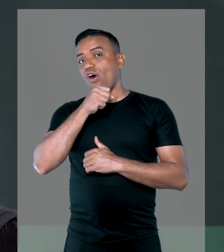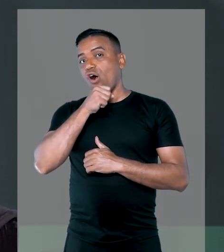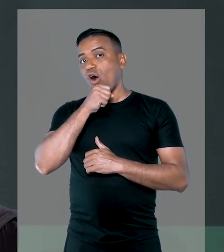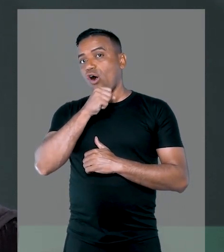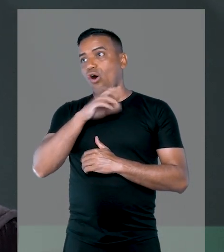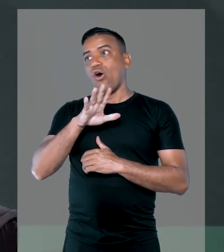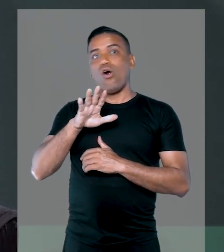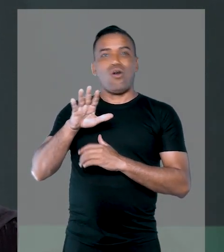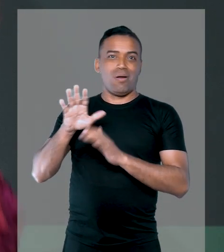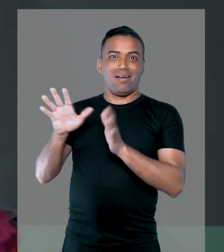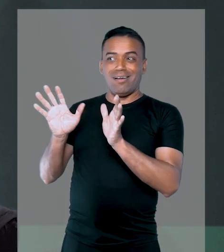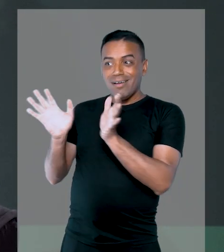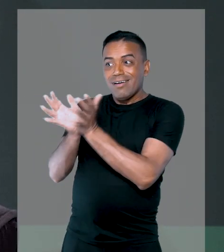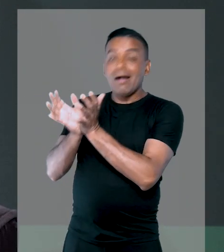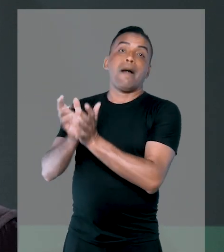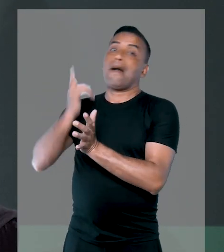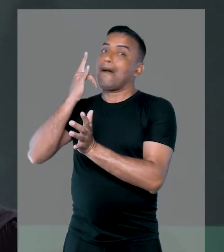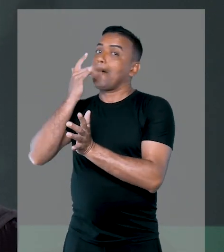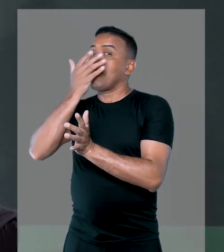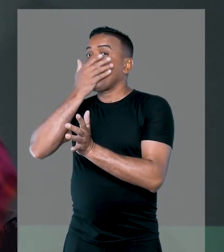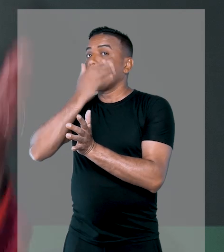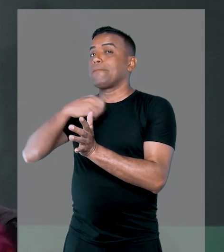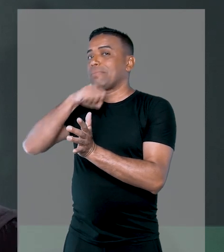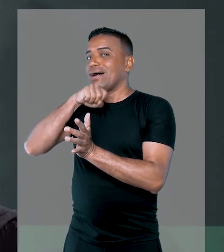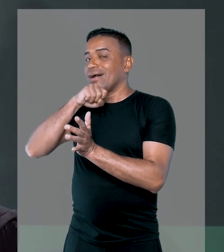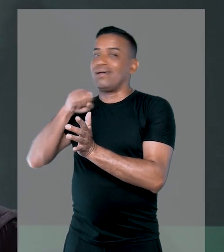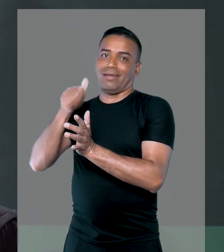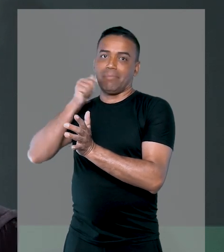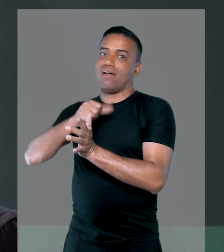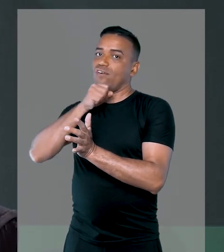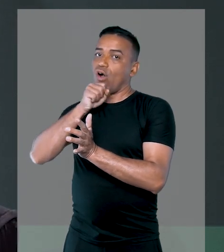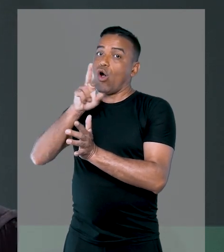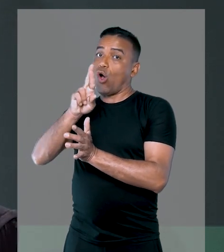Não é da minha avó, da família do lado do meu pai, porque a minha avó já é do lado do meu pai.